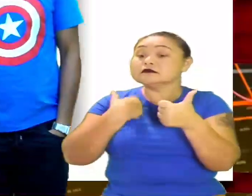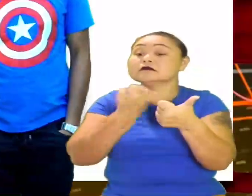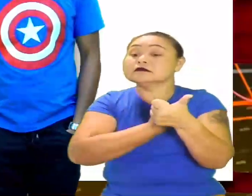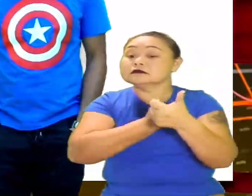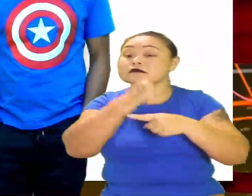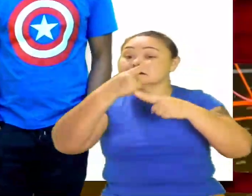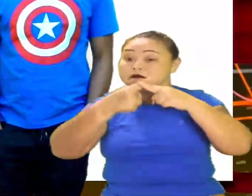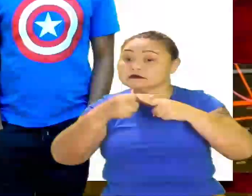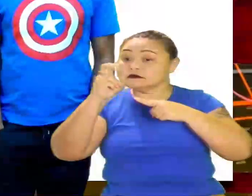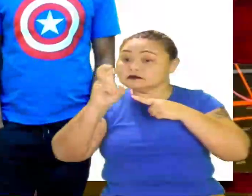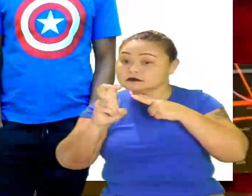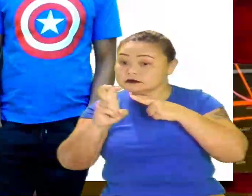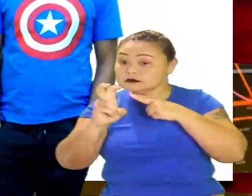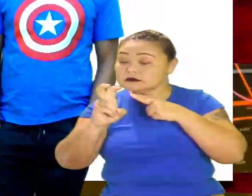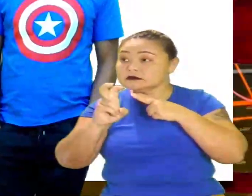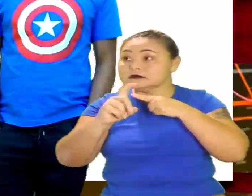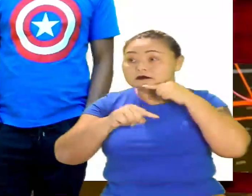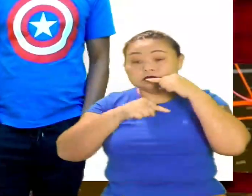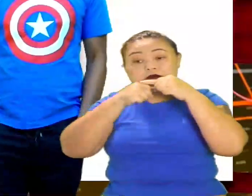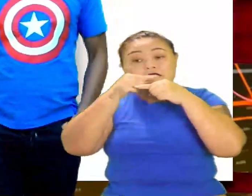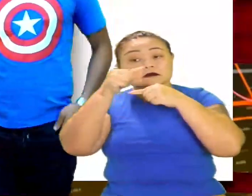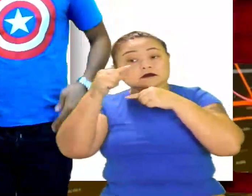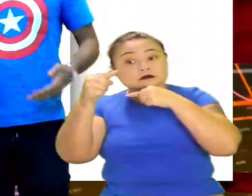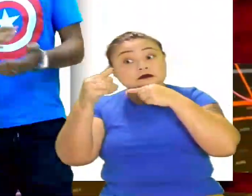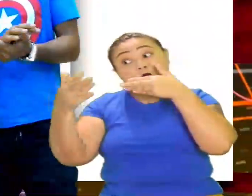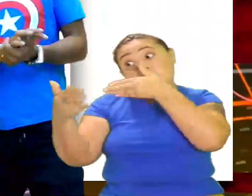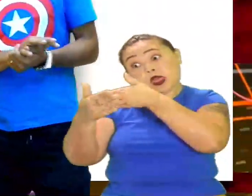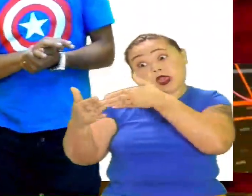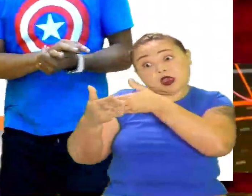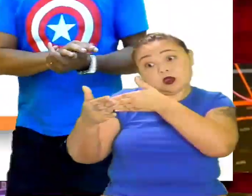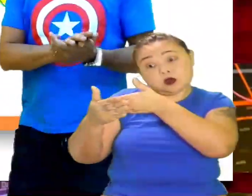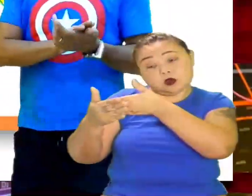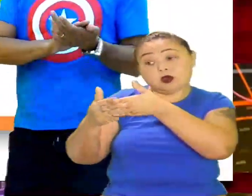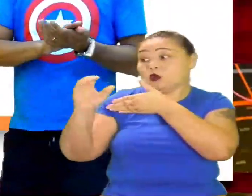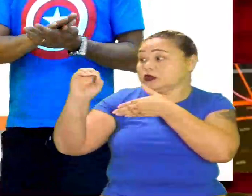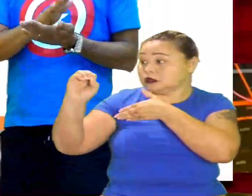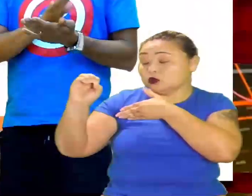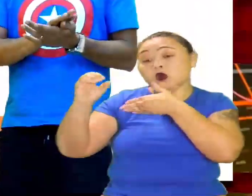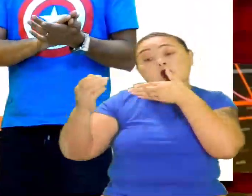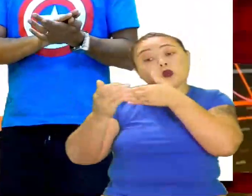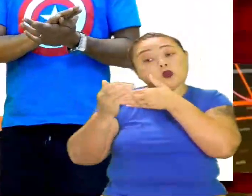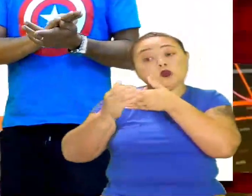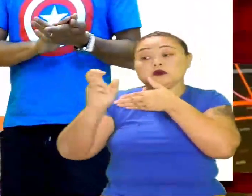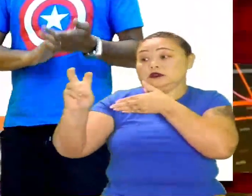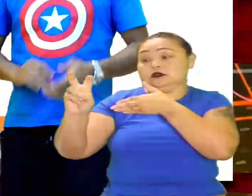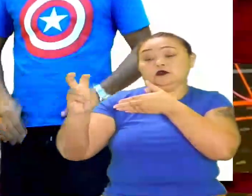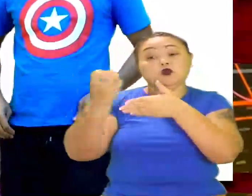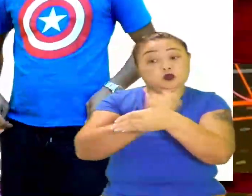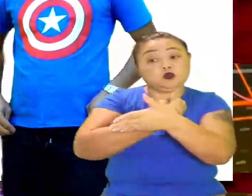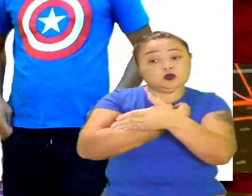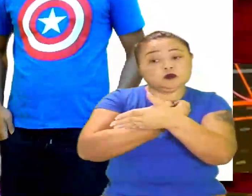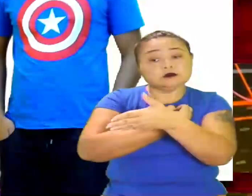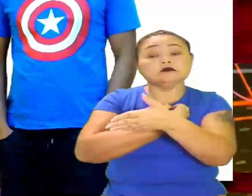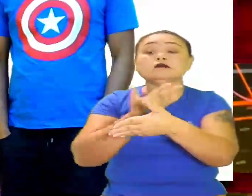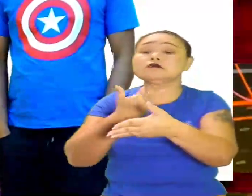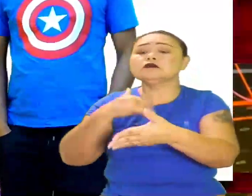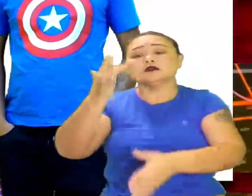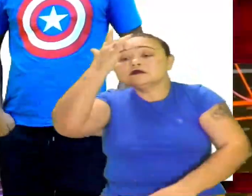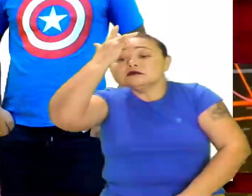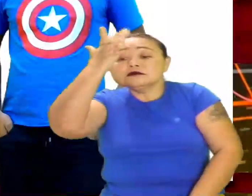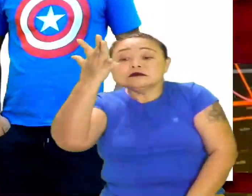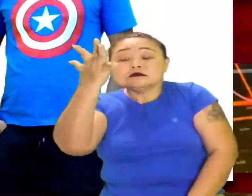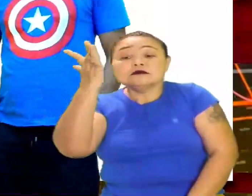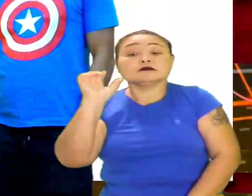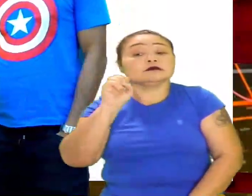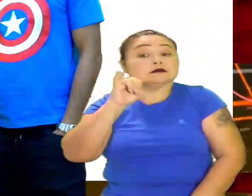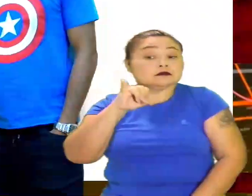múltiplos de 5. O término, né? Tem que terminar em 0 ou em 5, né? Então isso já fica fato.